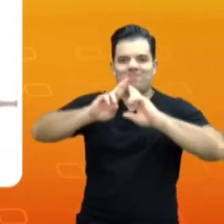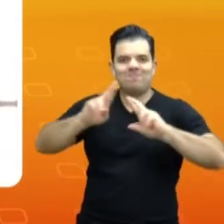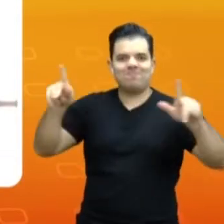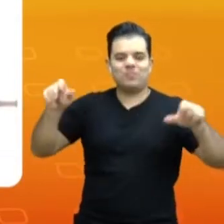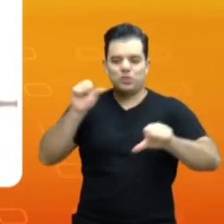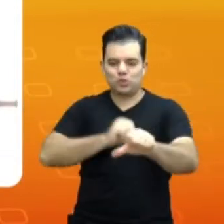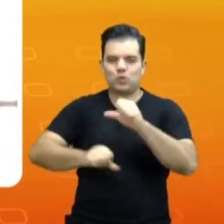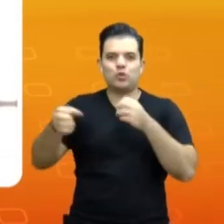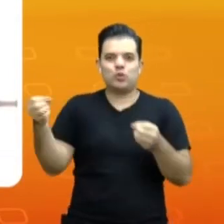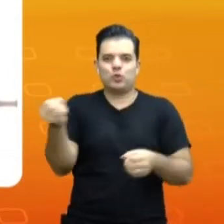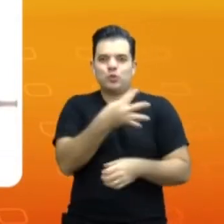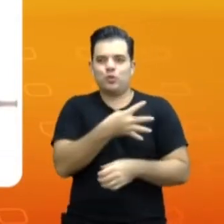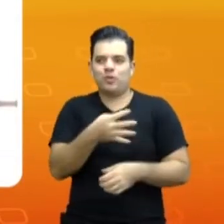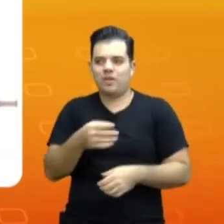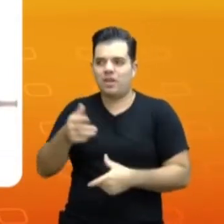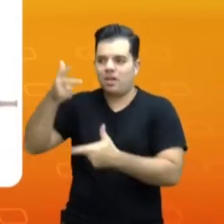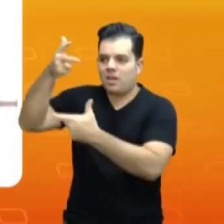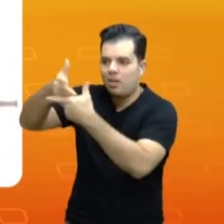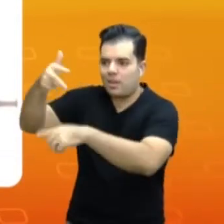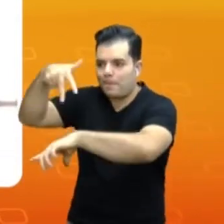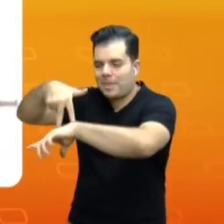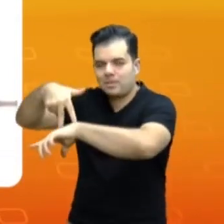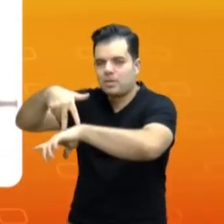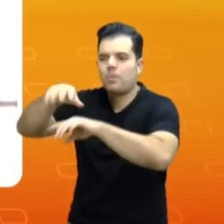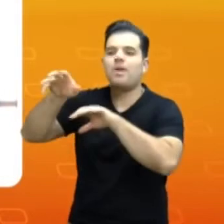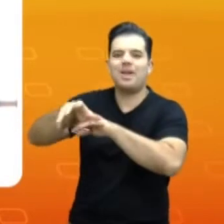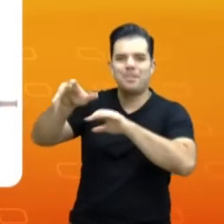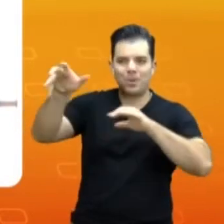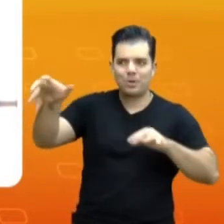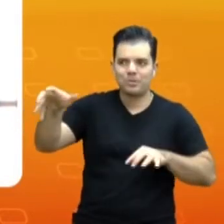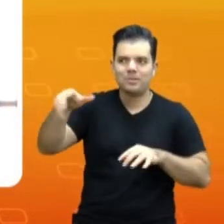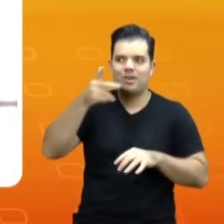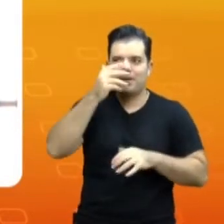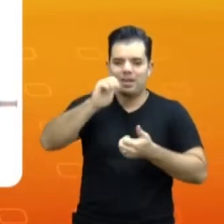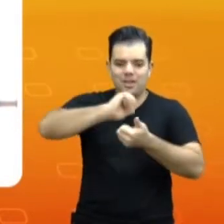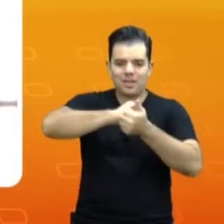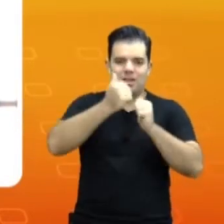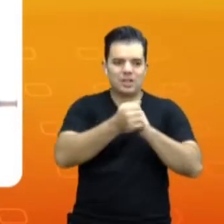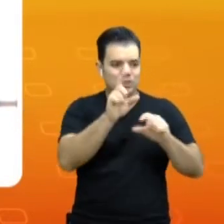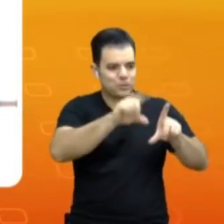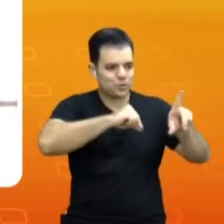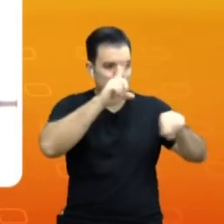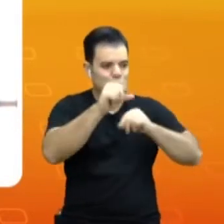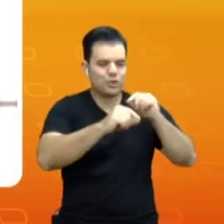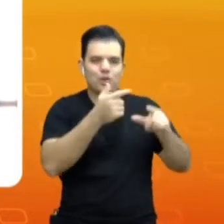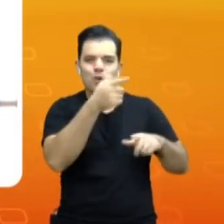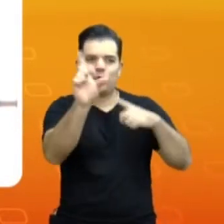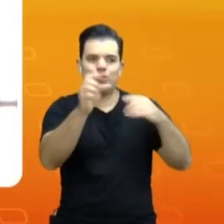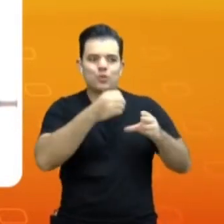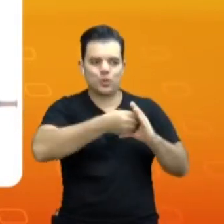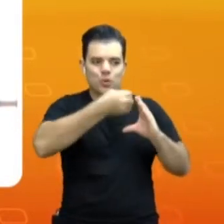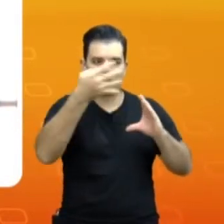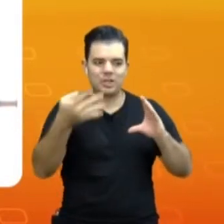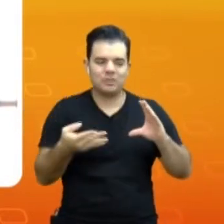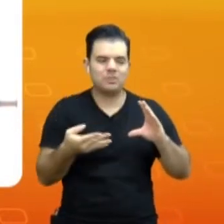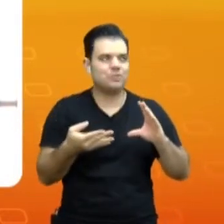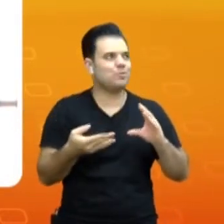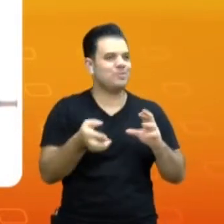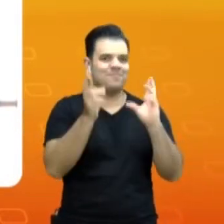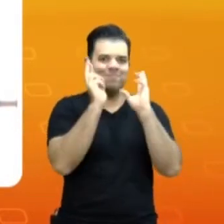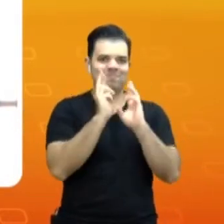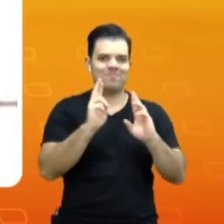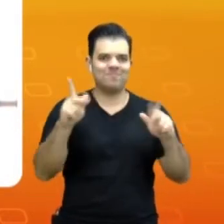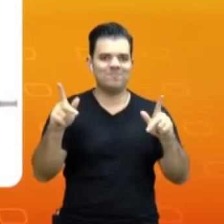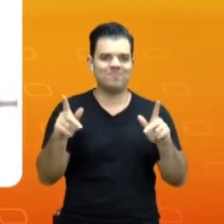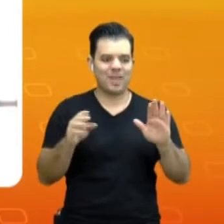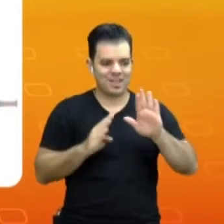local para o remoto permite outras alternativas de conteúdo sensacionais. Então foi um